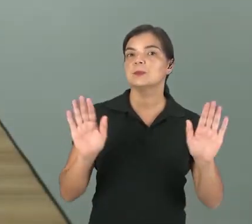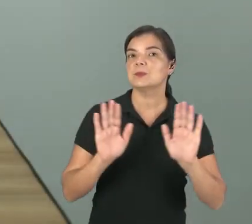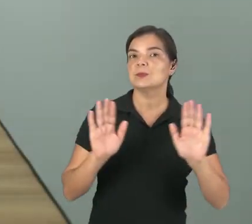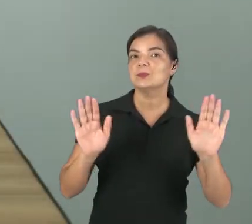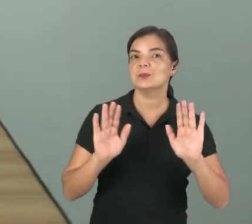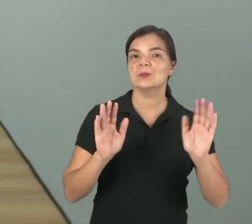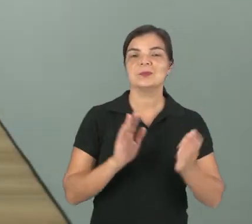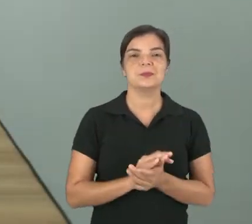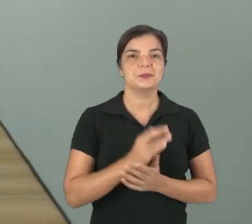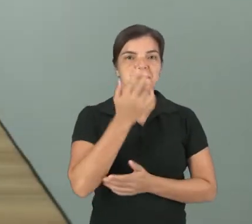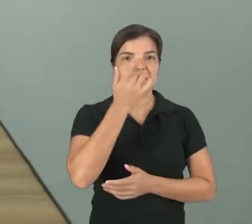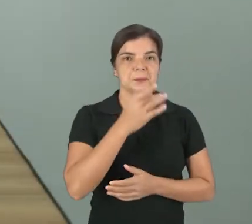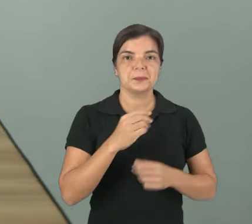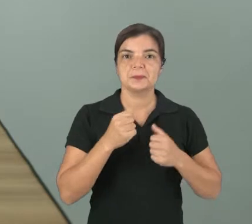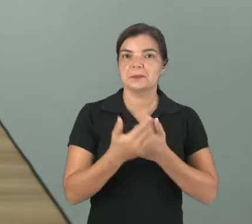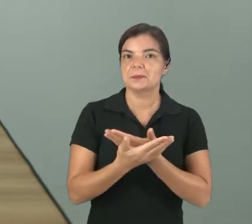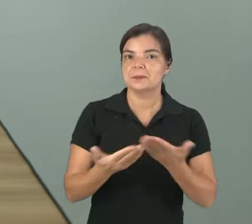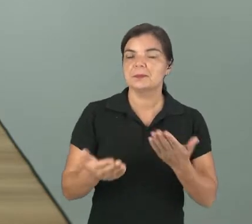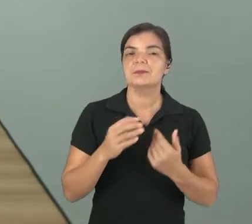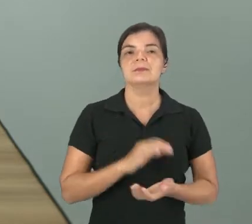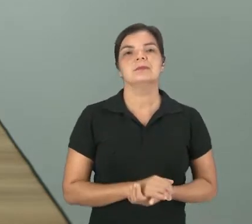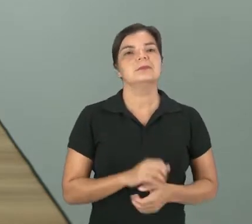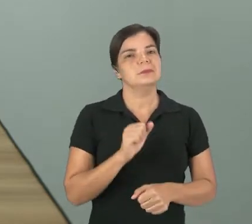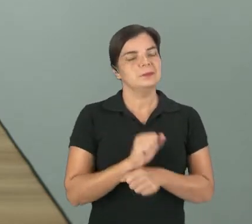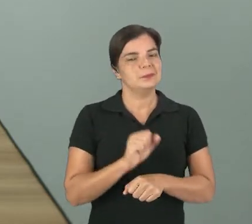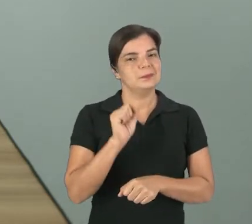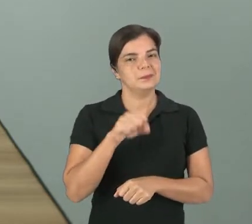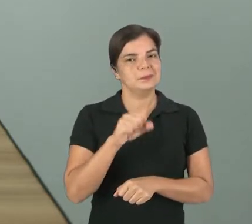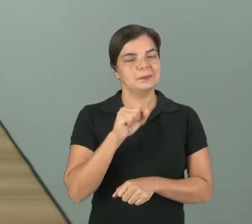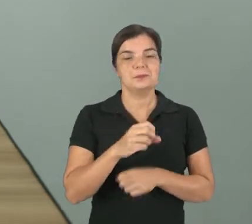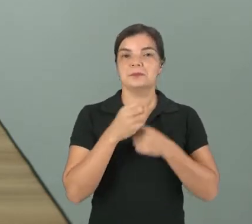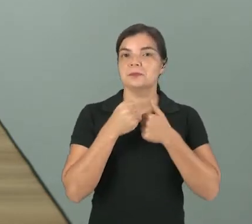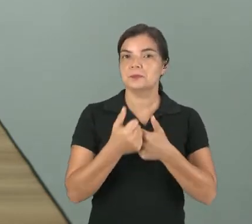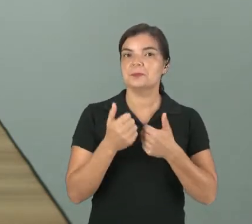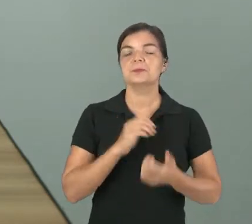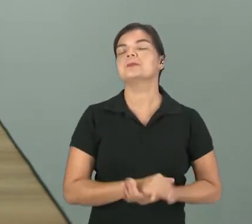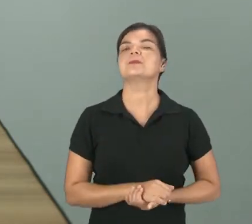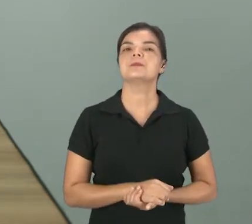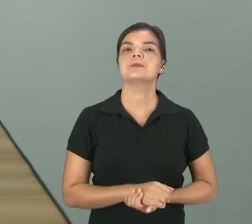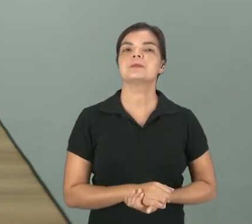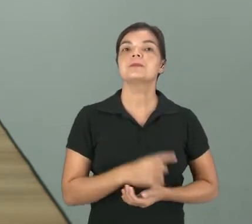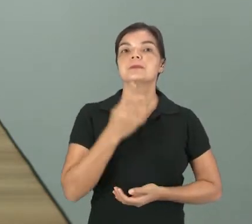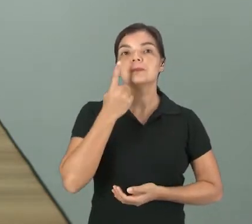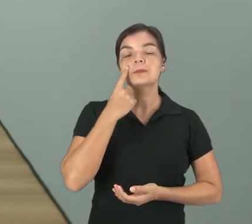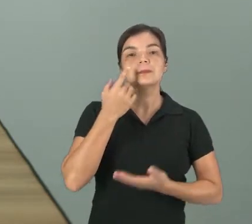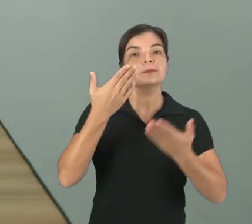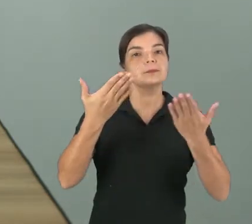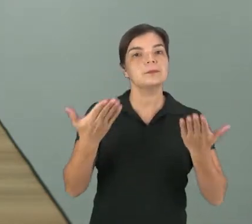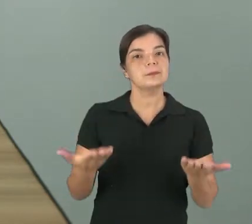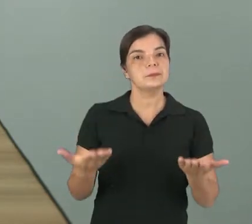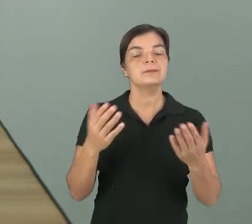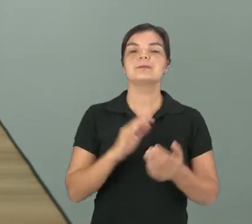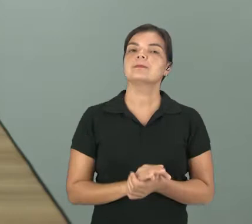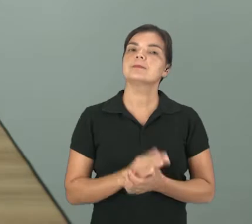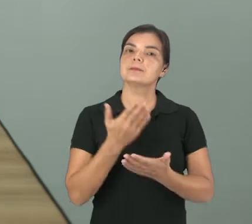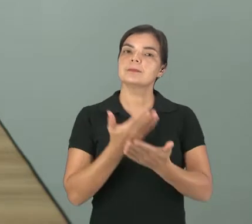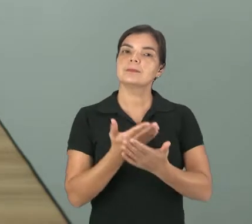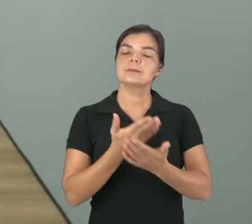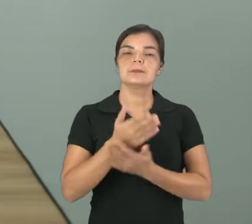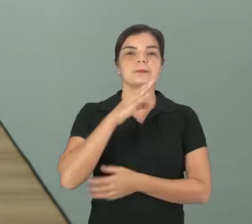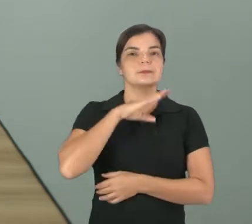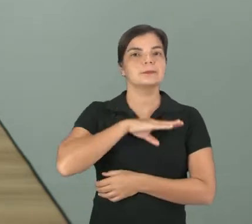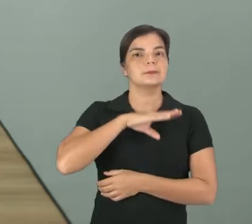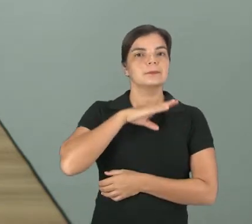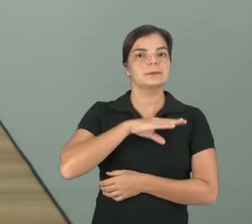Olá, crianças! Tudo bem com vocês? Eu espero que todos estejam muito bem. Bom, estamos aqui hoje para mais uma aula de